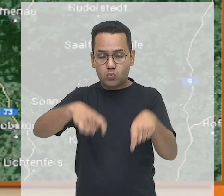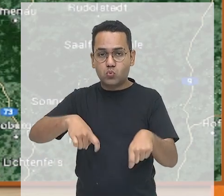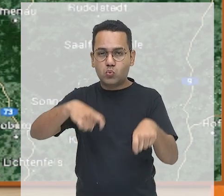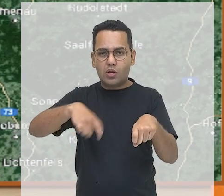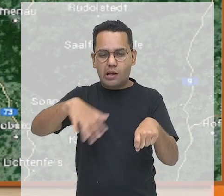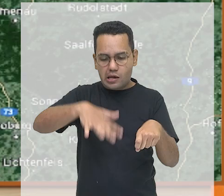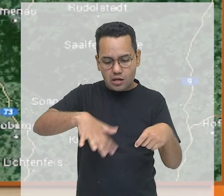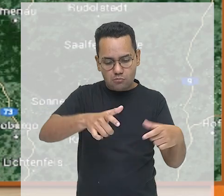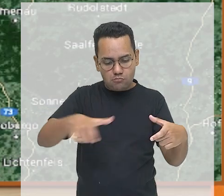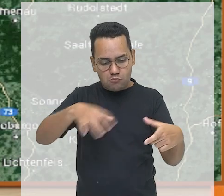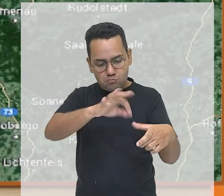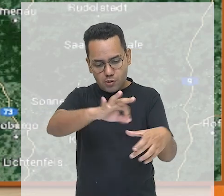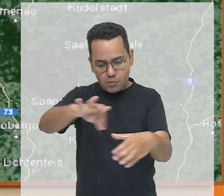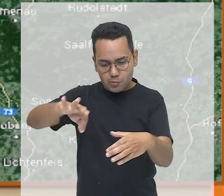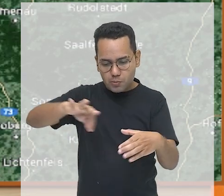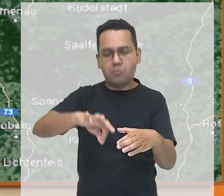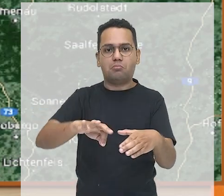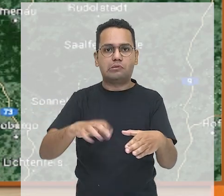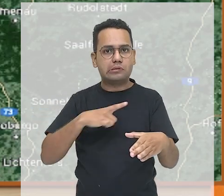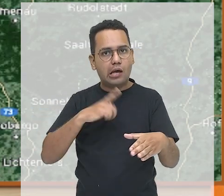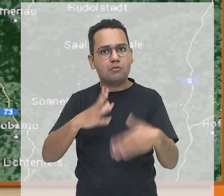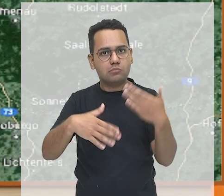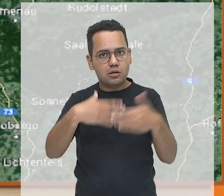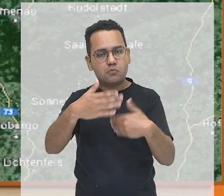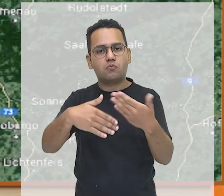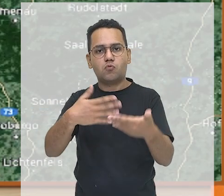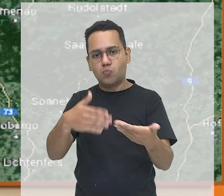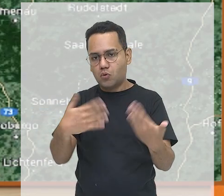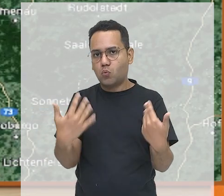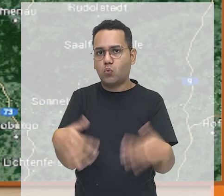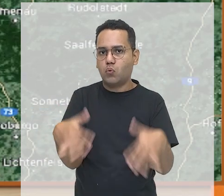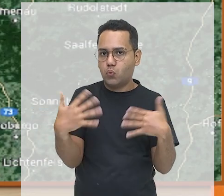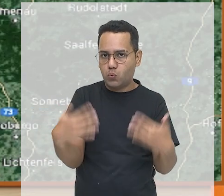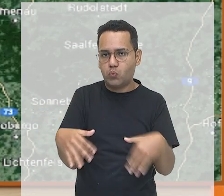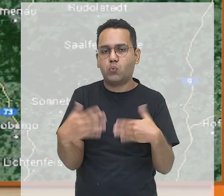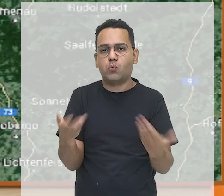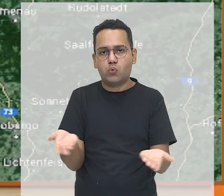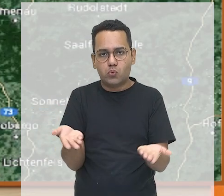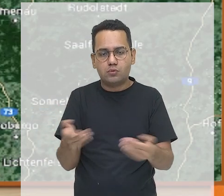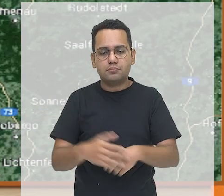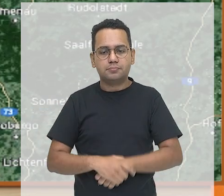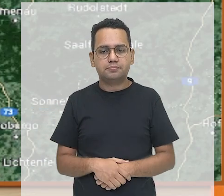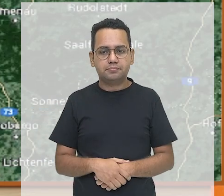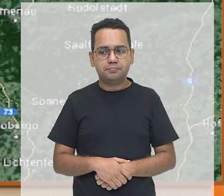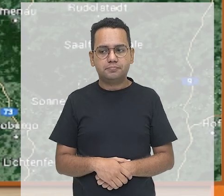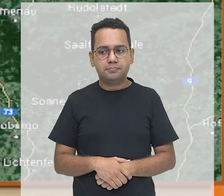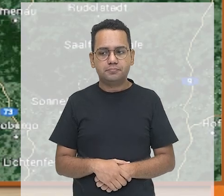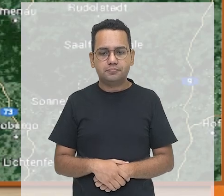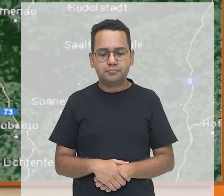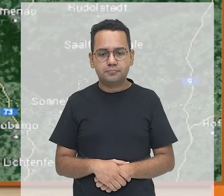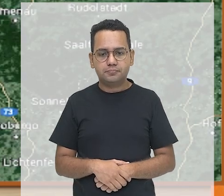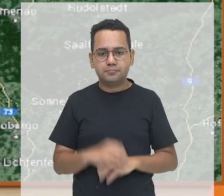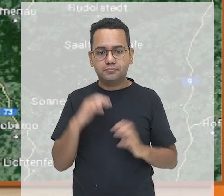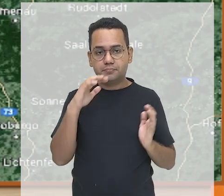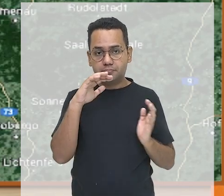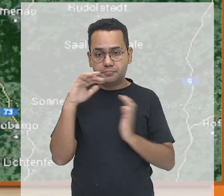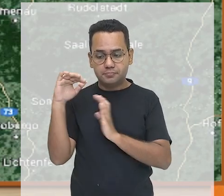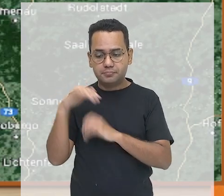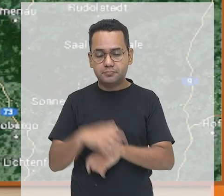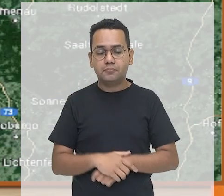Elas acabam se desenvolvendo bastante nesse processo que a gente vive atualmente, tá? Mas, além dos